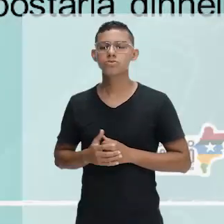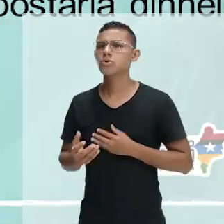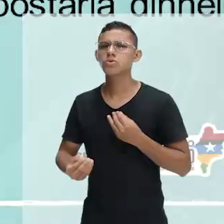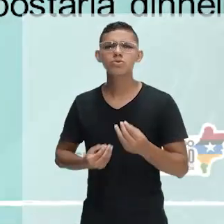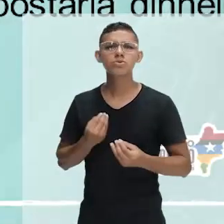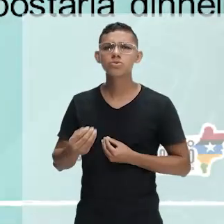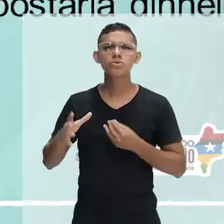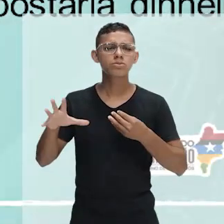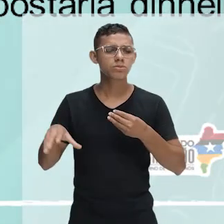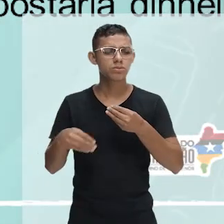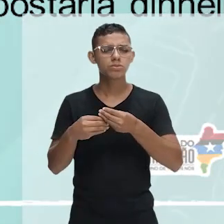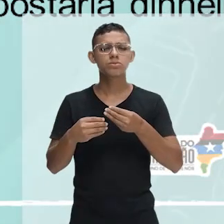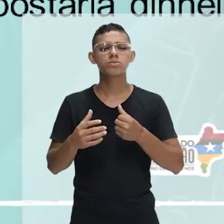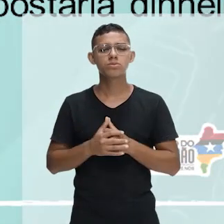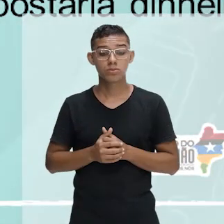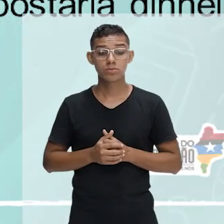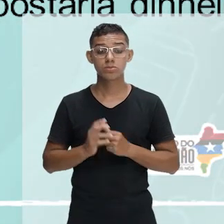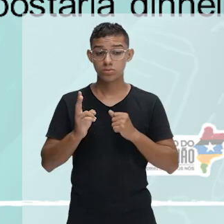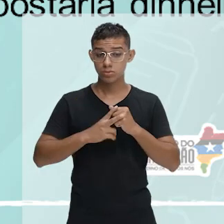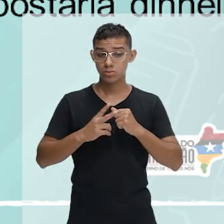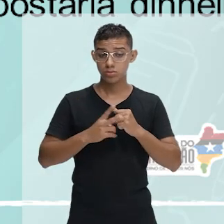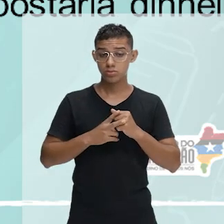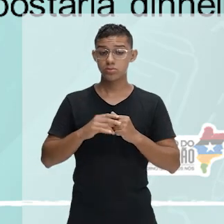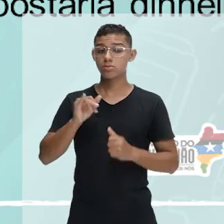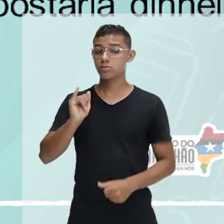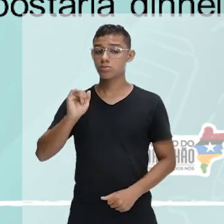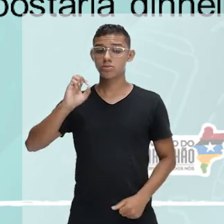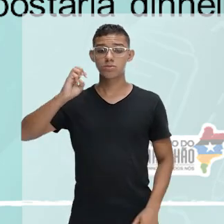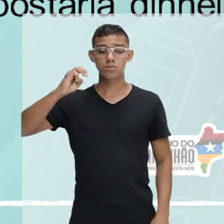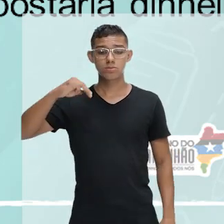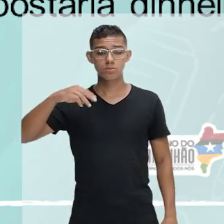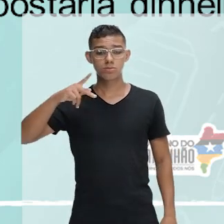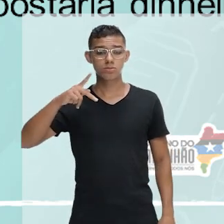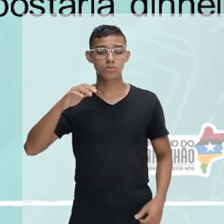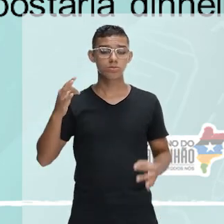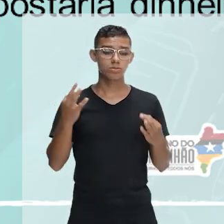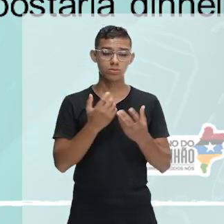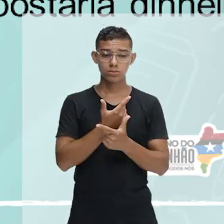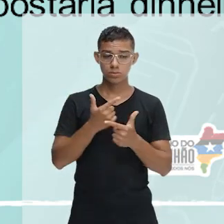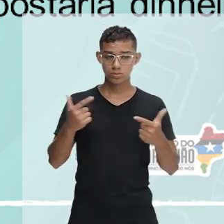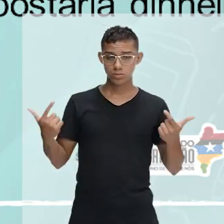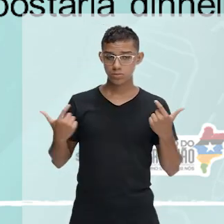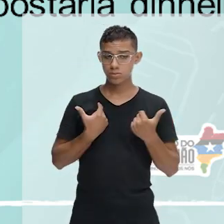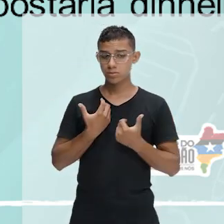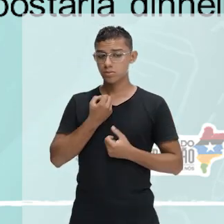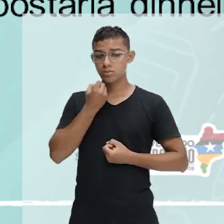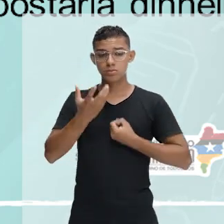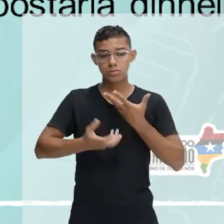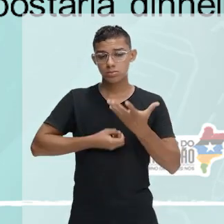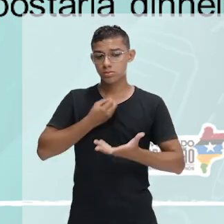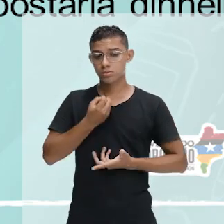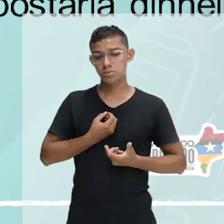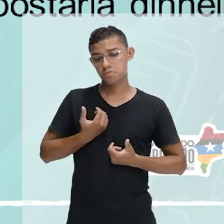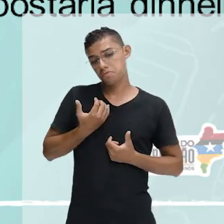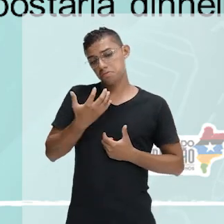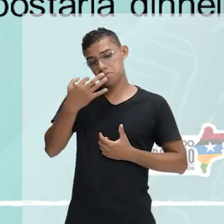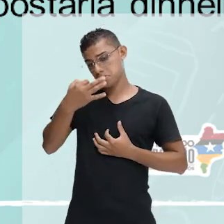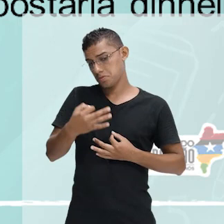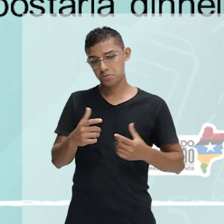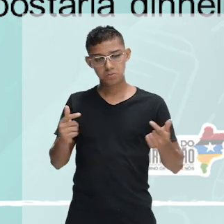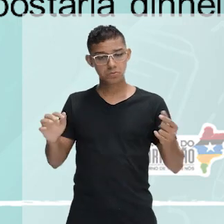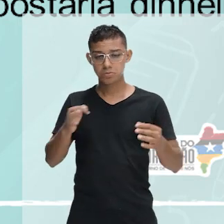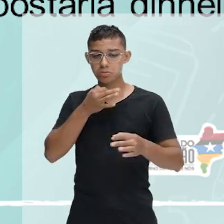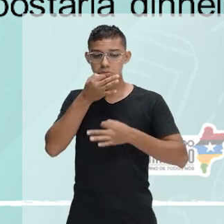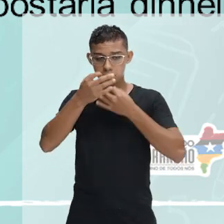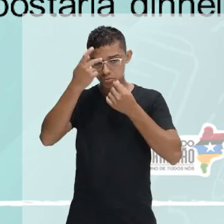empregar o pretérito imperfeito para expressar incertezas e opiniões próprias? Como exemplo, eu tenho aqui,